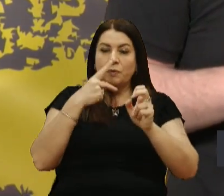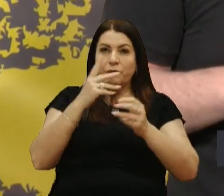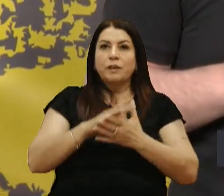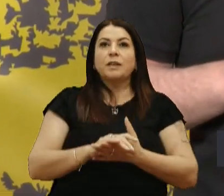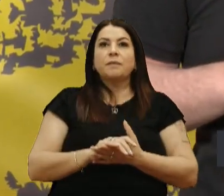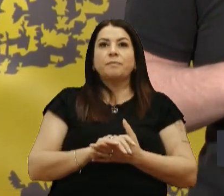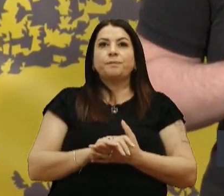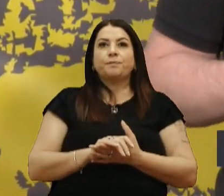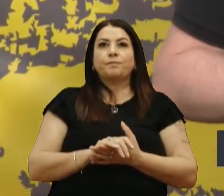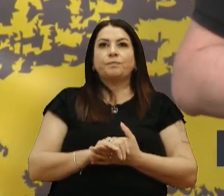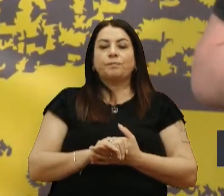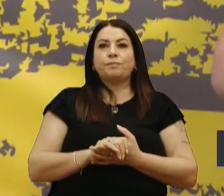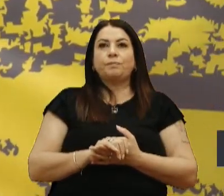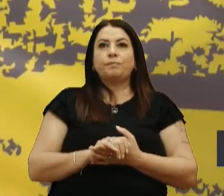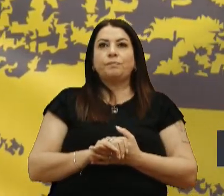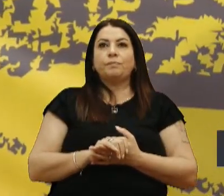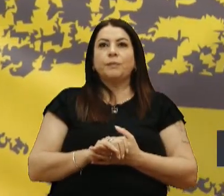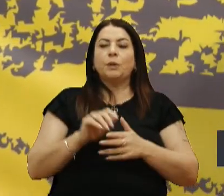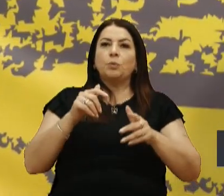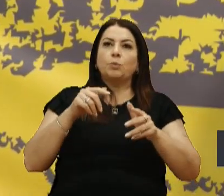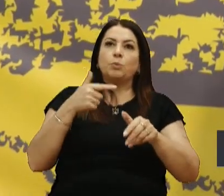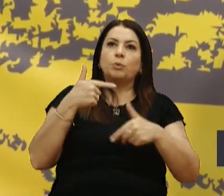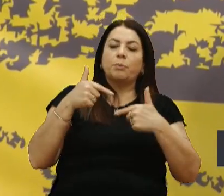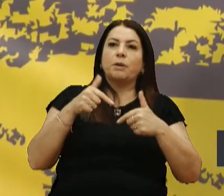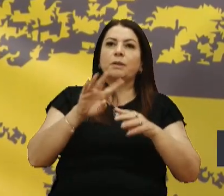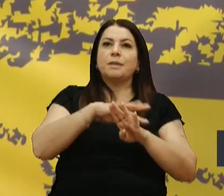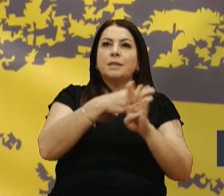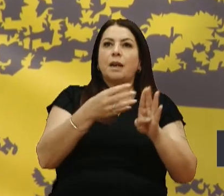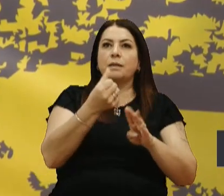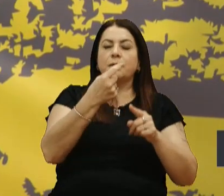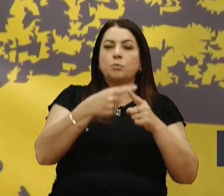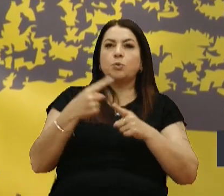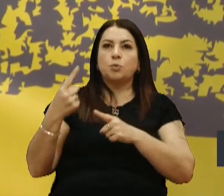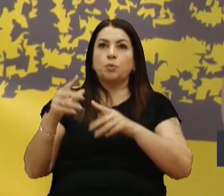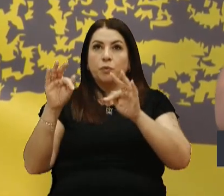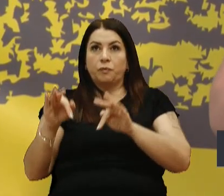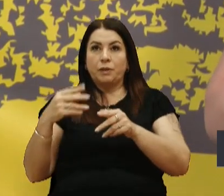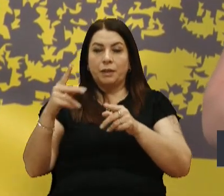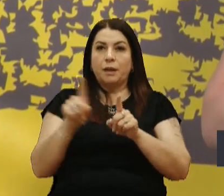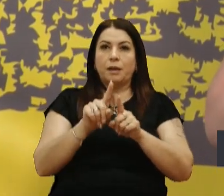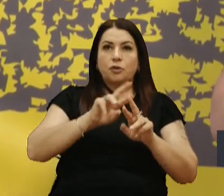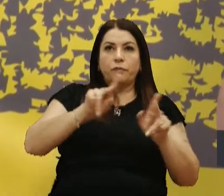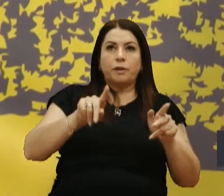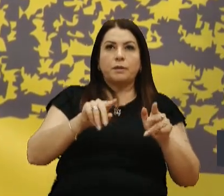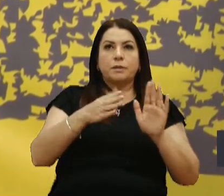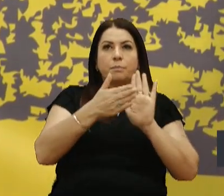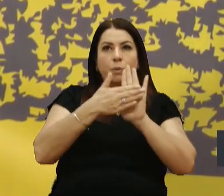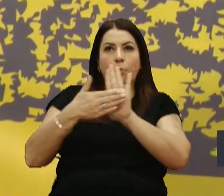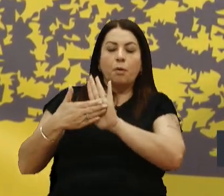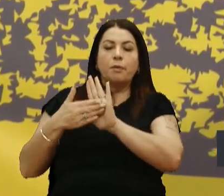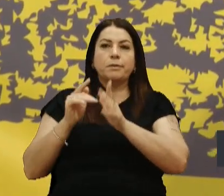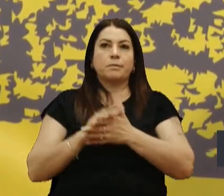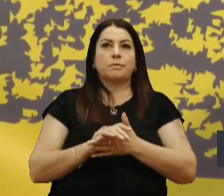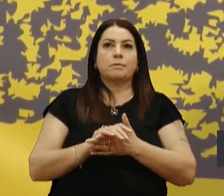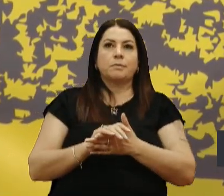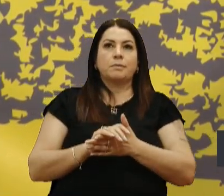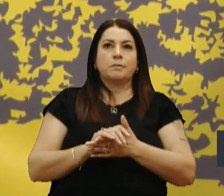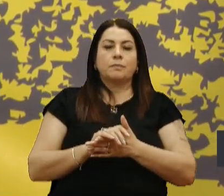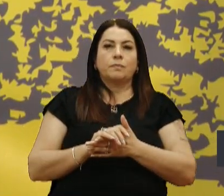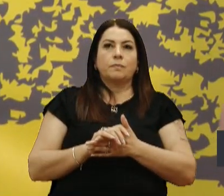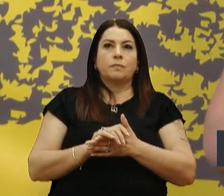vai abordar é a jornada de trabalho, a escala 6x1, o fim dela, em diversas propostas que